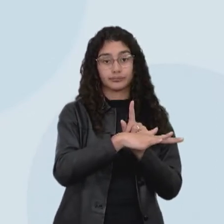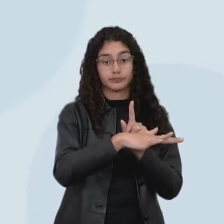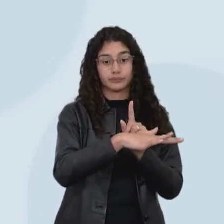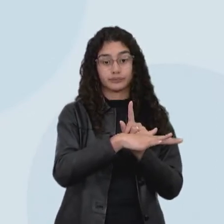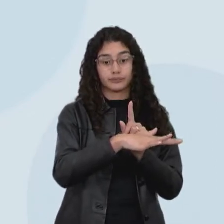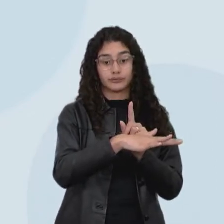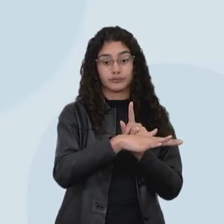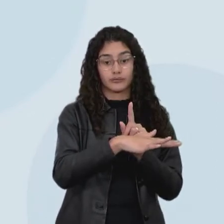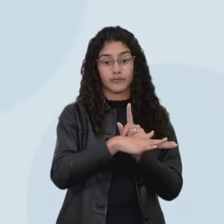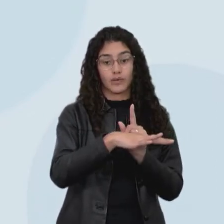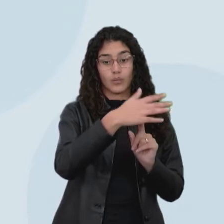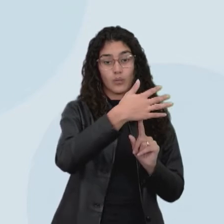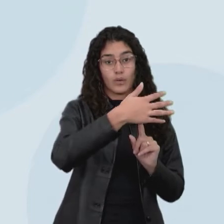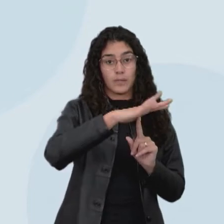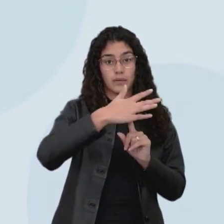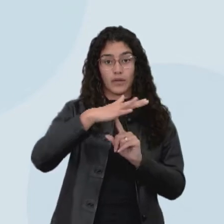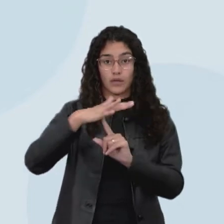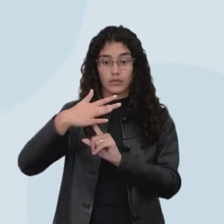o ambiental